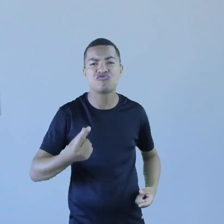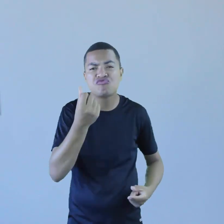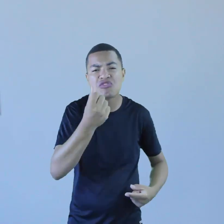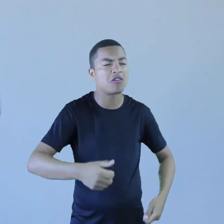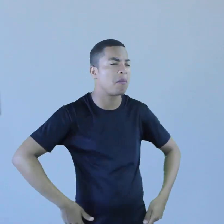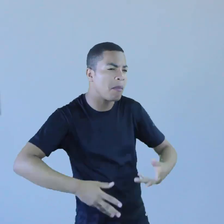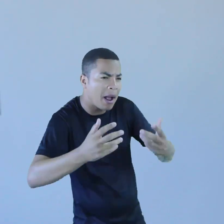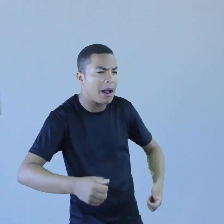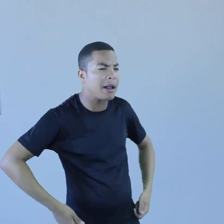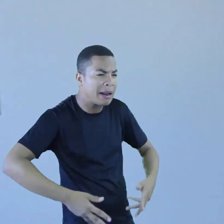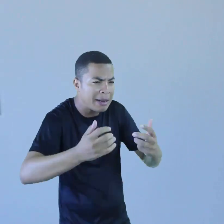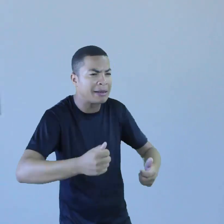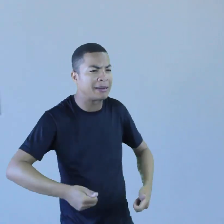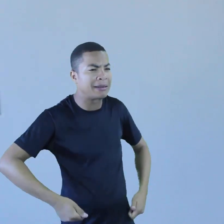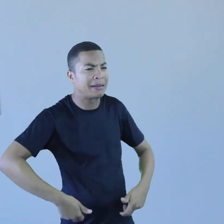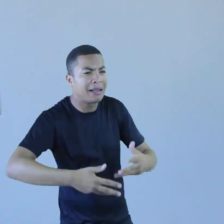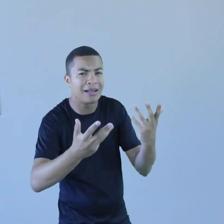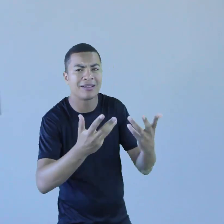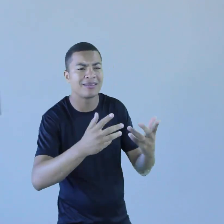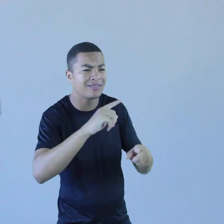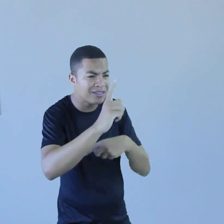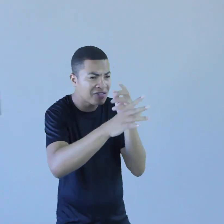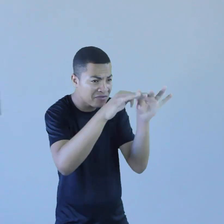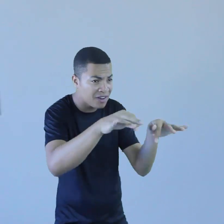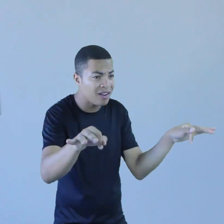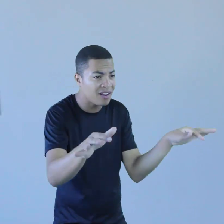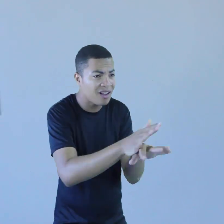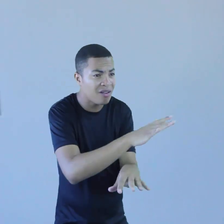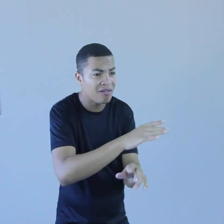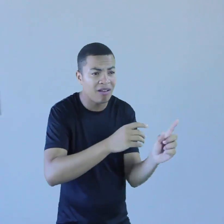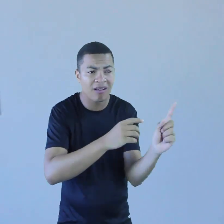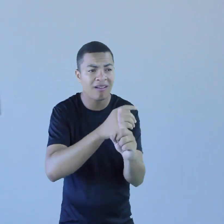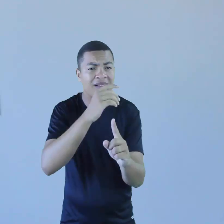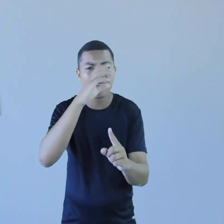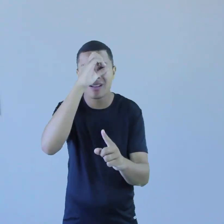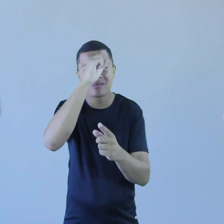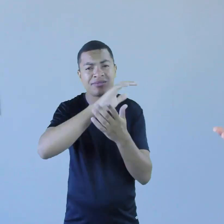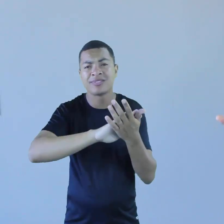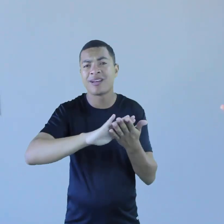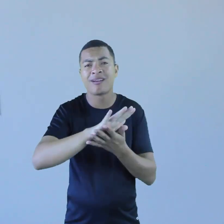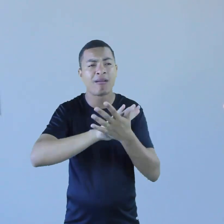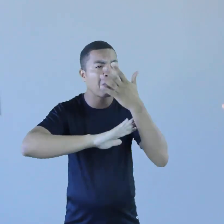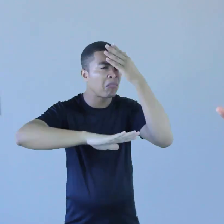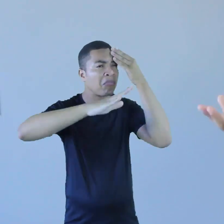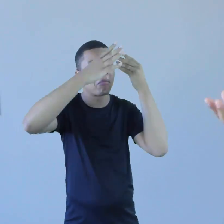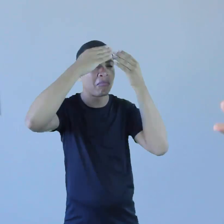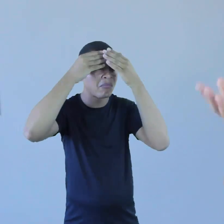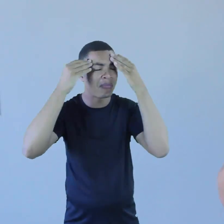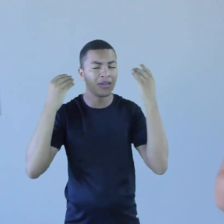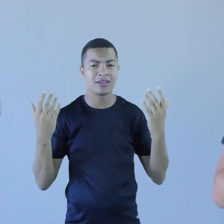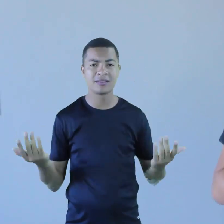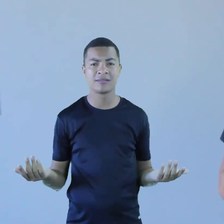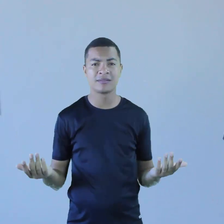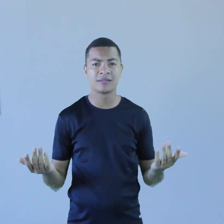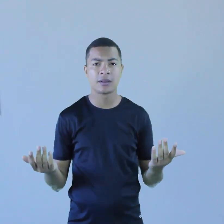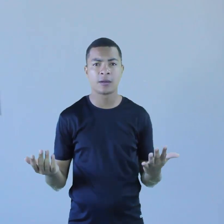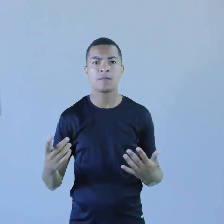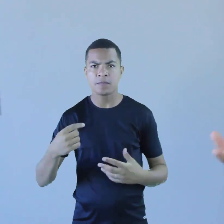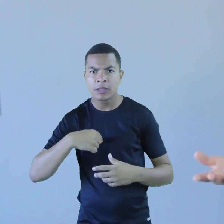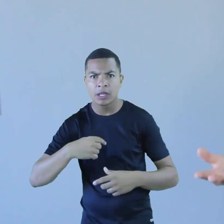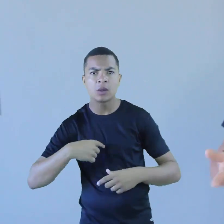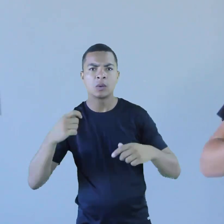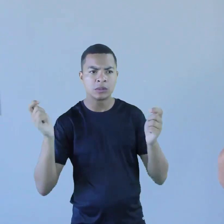nesses cursinhos e vai ser tudo perdido. Ela vai esquecer quase tudo ou aprender quase